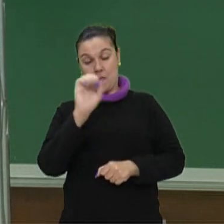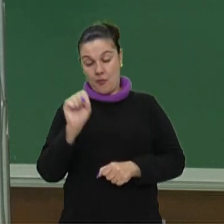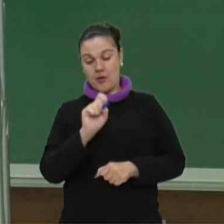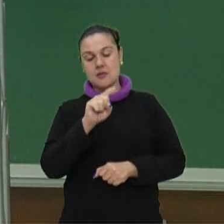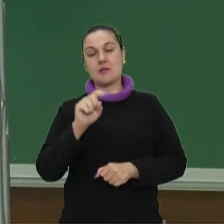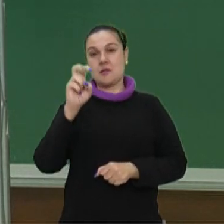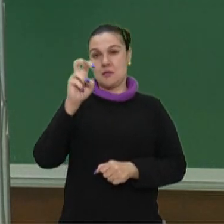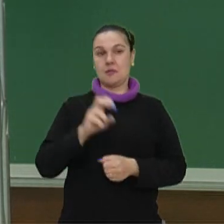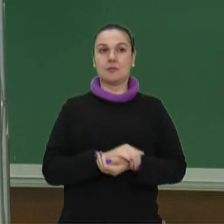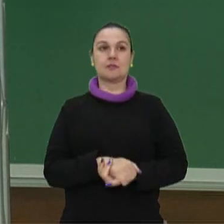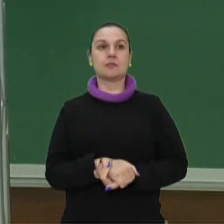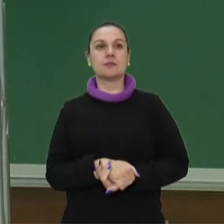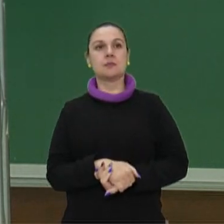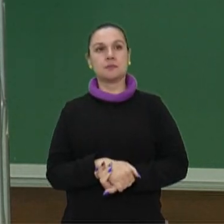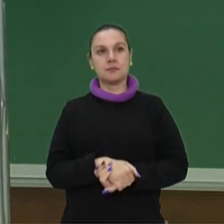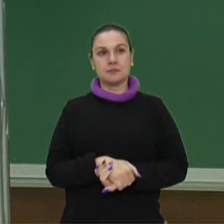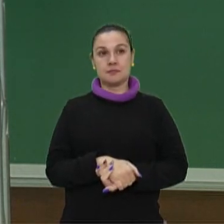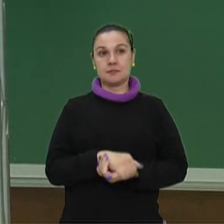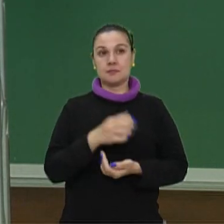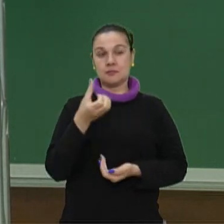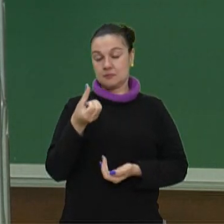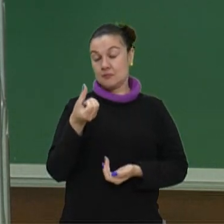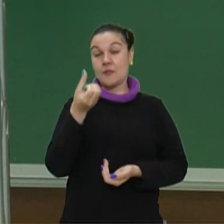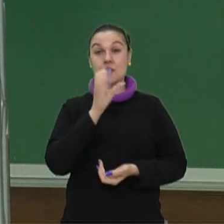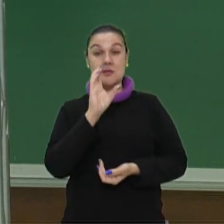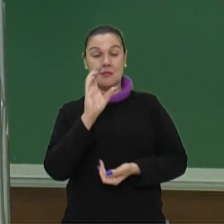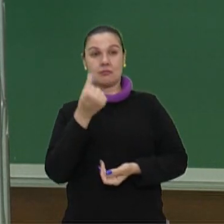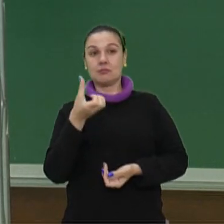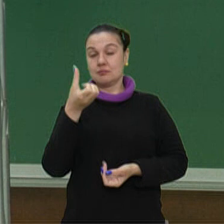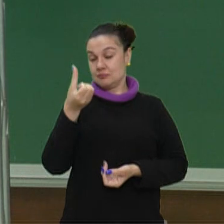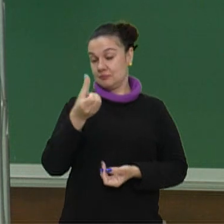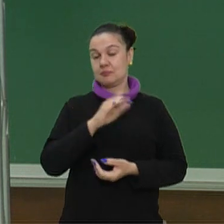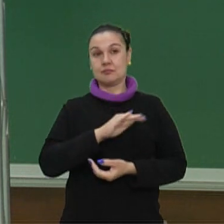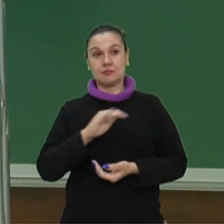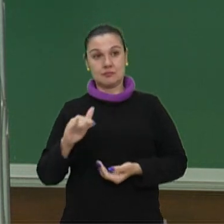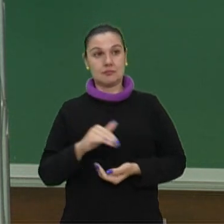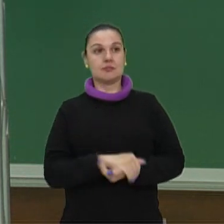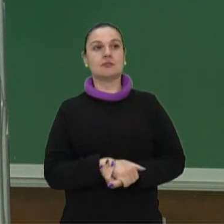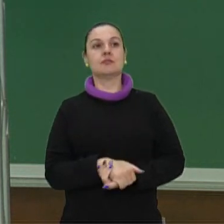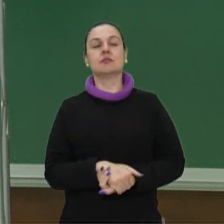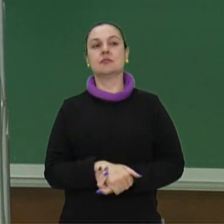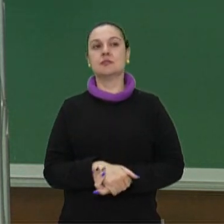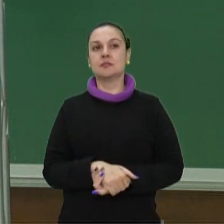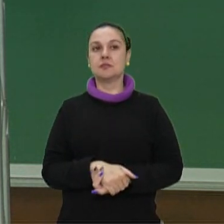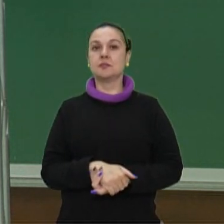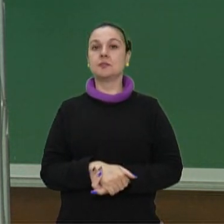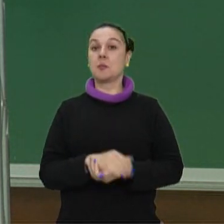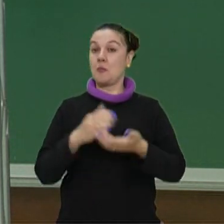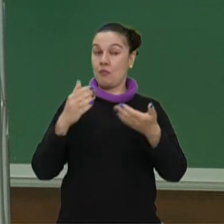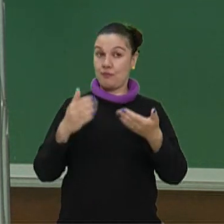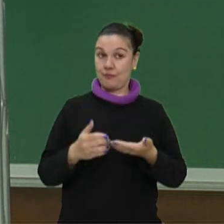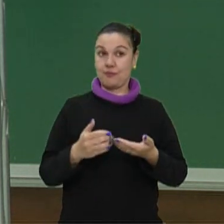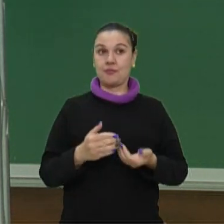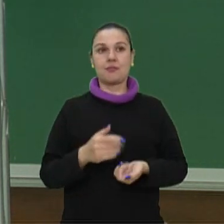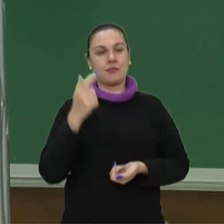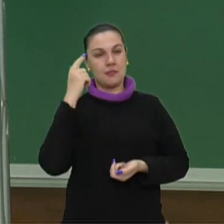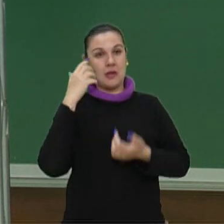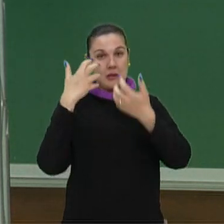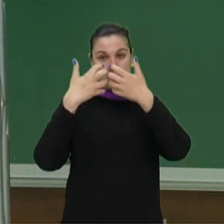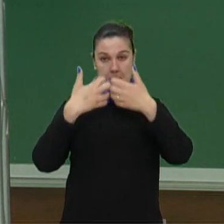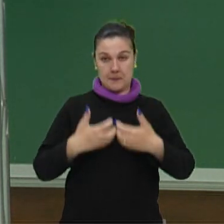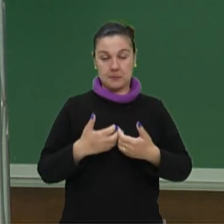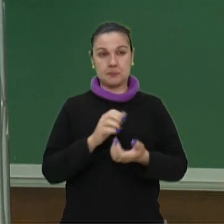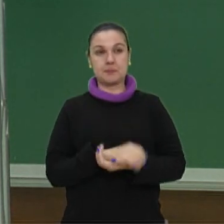a soma tem que ser 5. O produto é C, o C aqui é 6, então P6, né? Aí eu vou pedir para que vocês pensem,